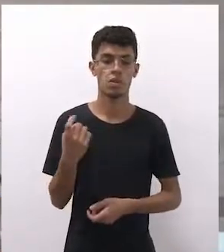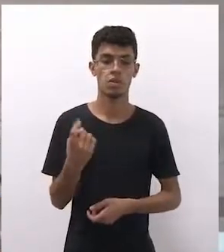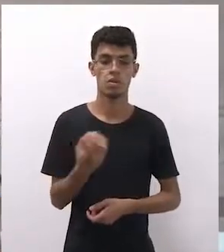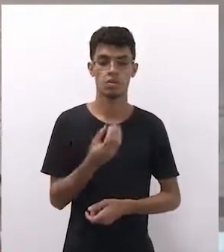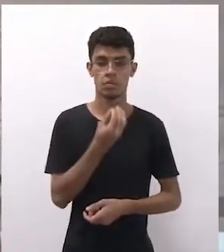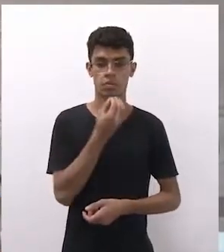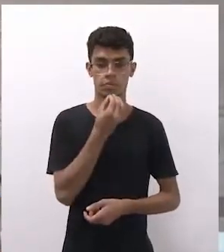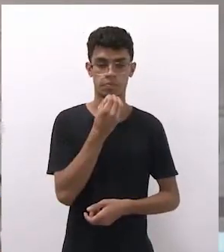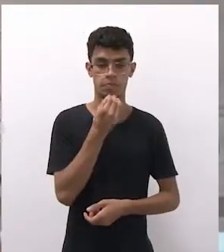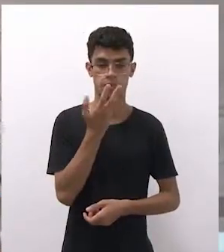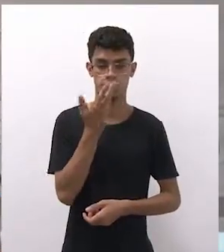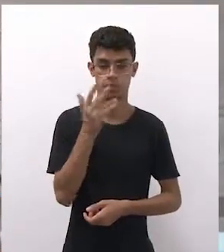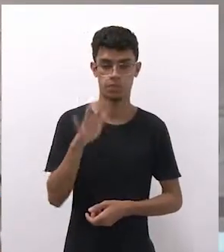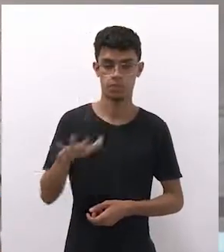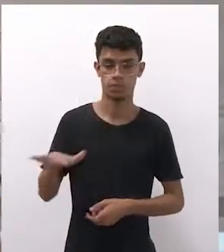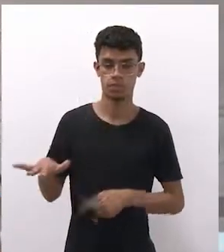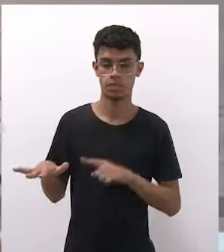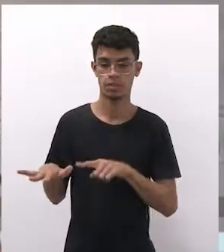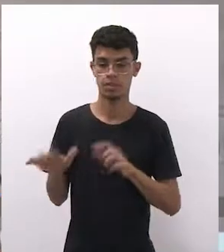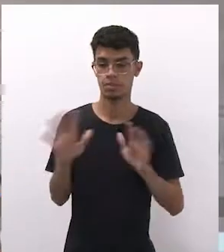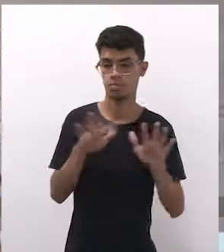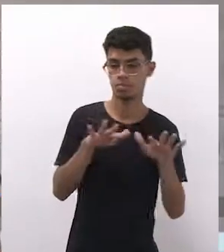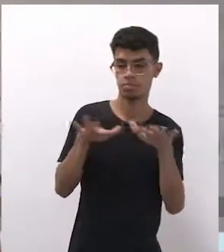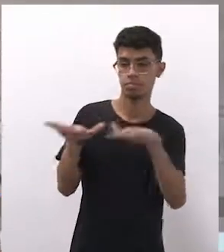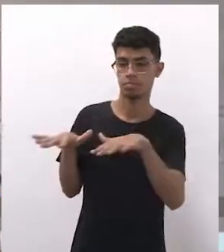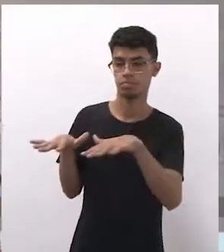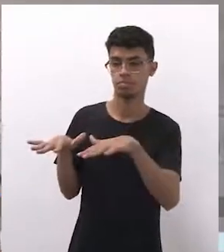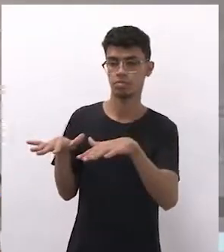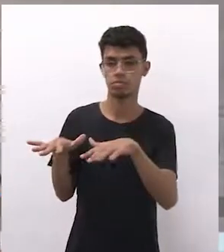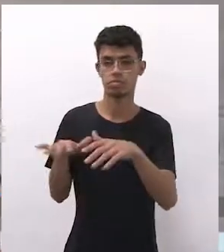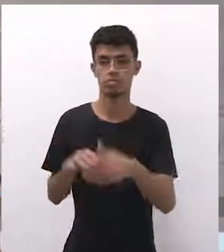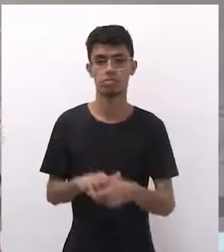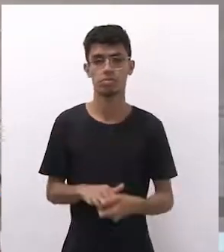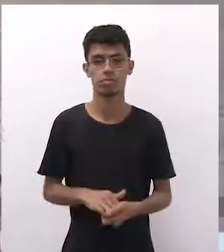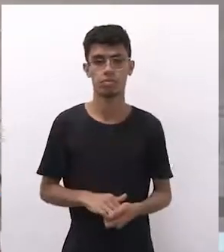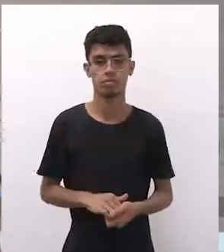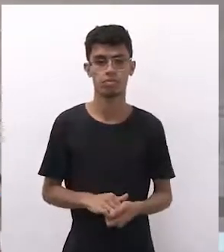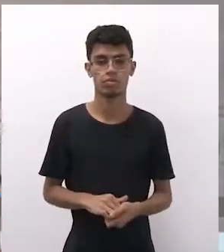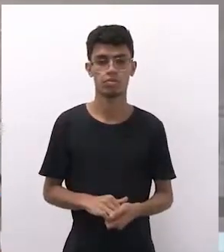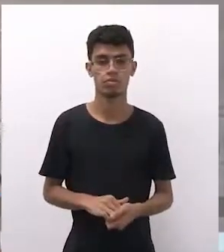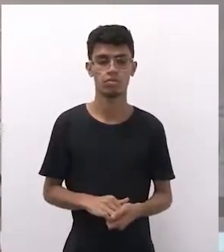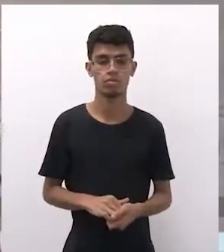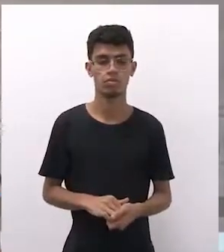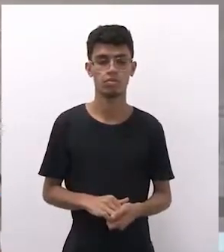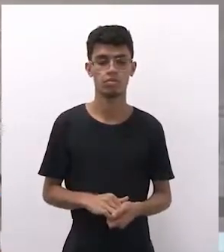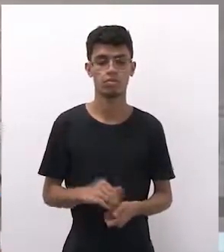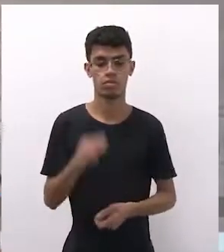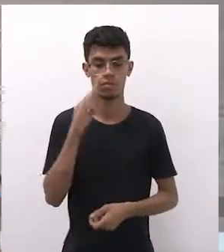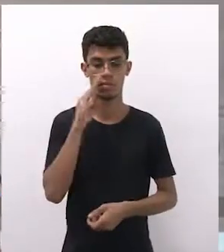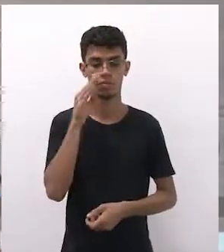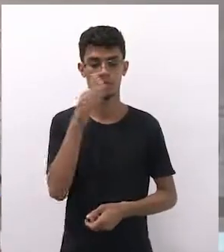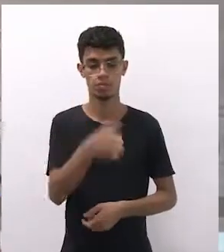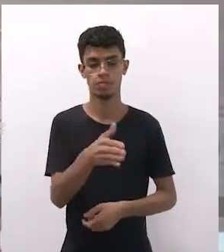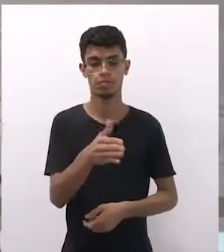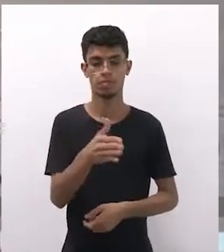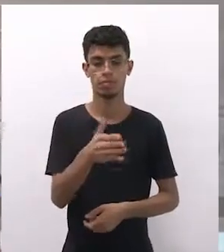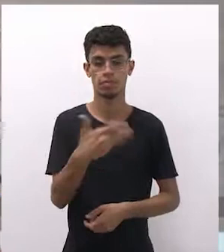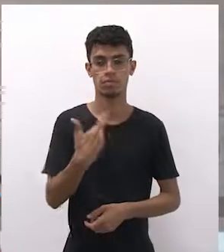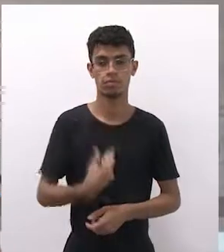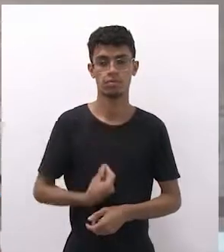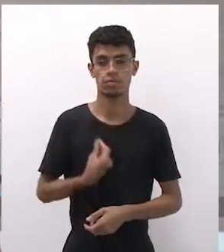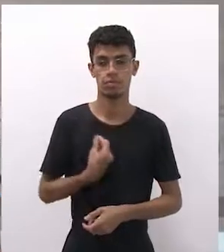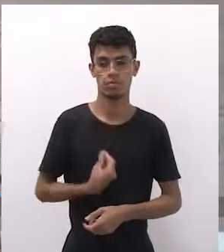ela ser vista, né? Eu digo, de ter um olhar de ver de fato. E principalmente, além de vista, ouvida,